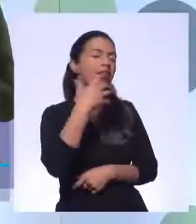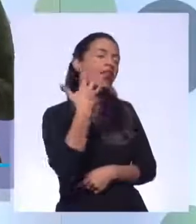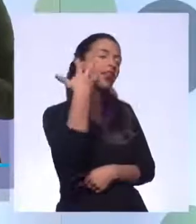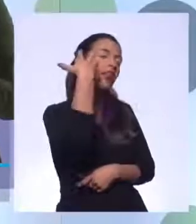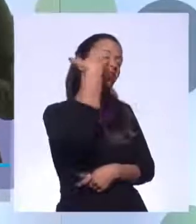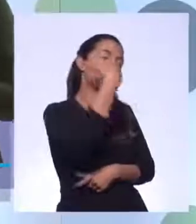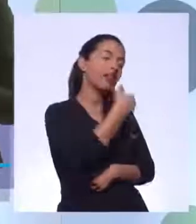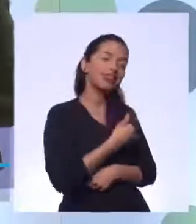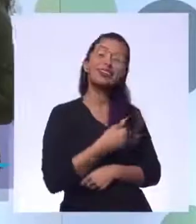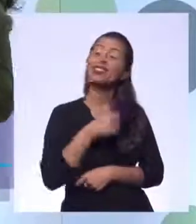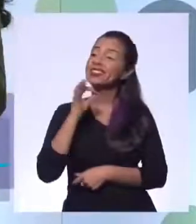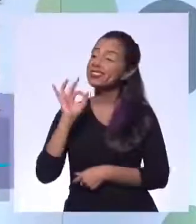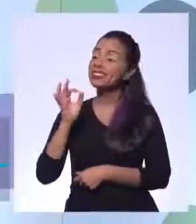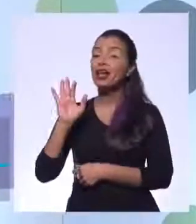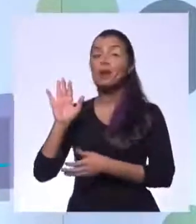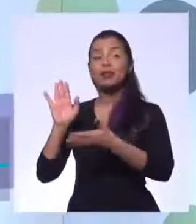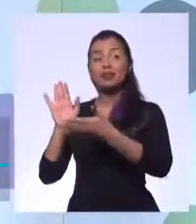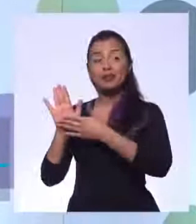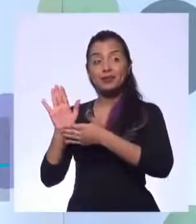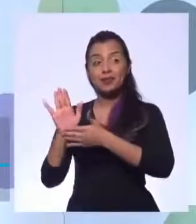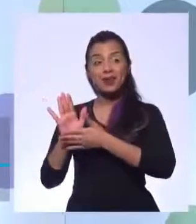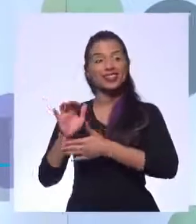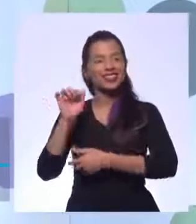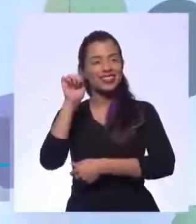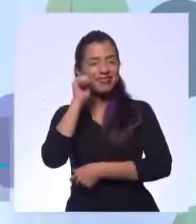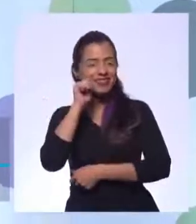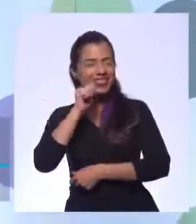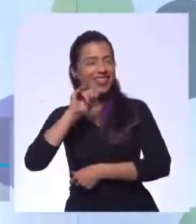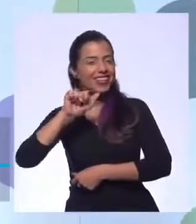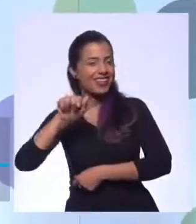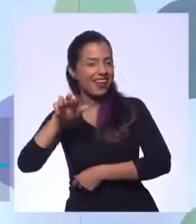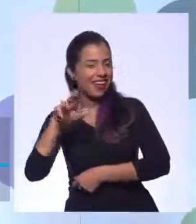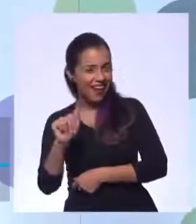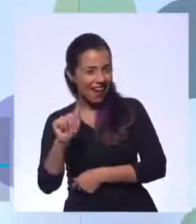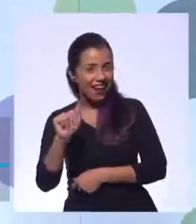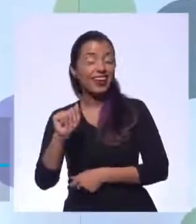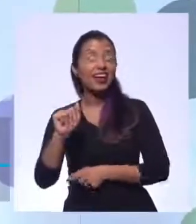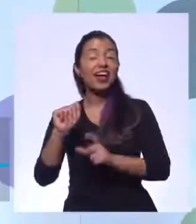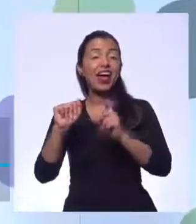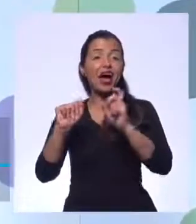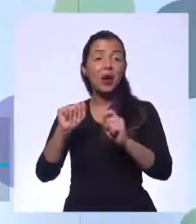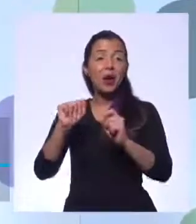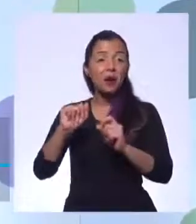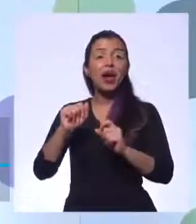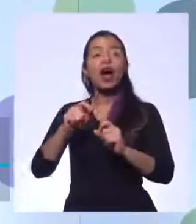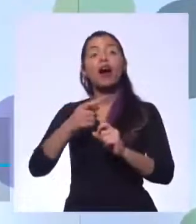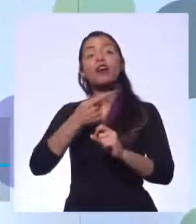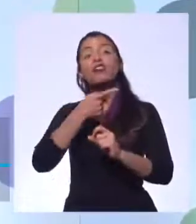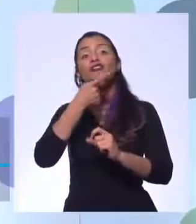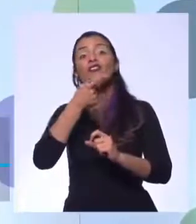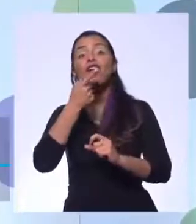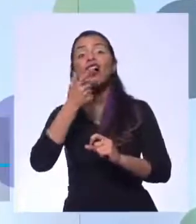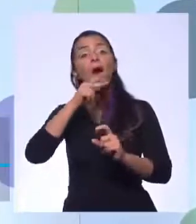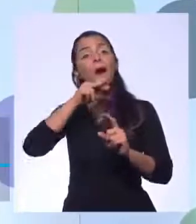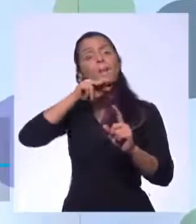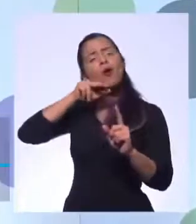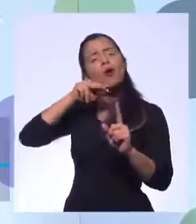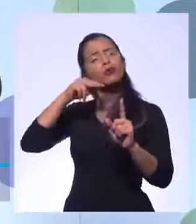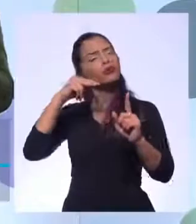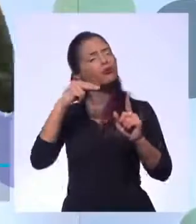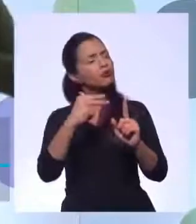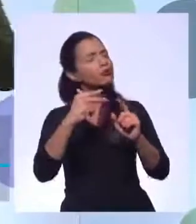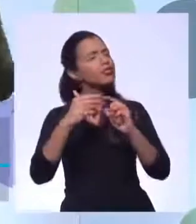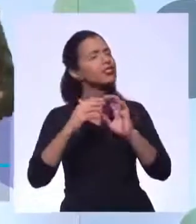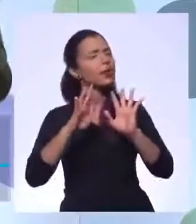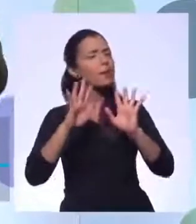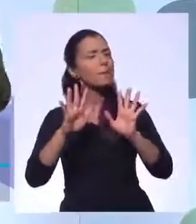é que a proposta da Yara, que escreveu a história oficial, foi colocar o ponto de vista dela, mas aí ela